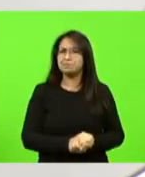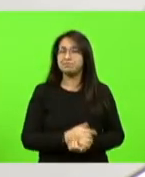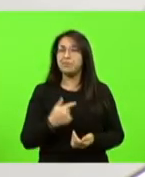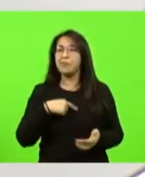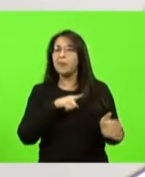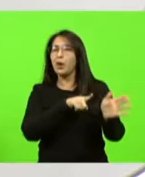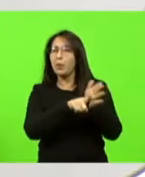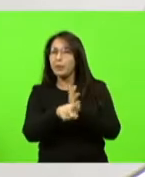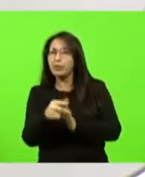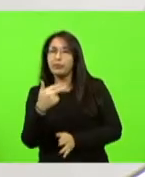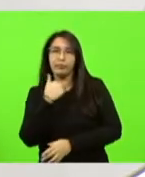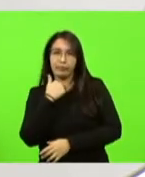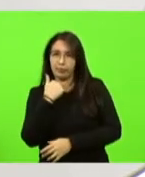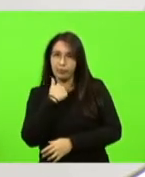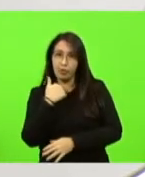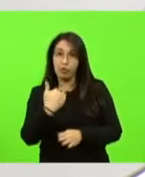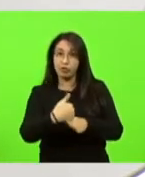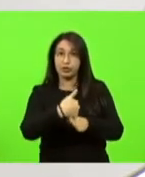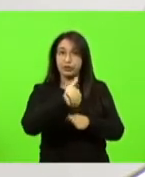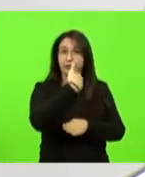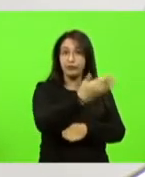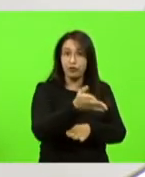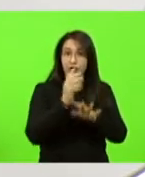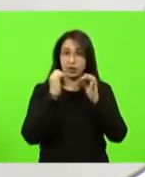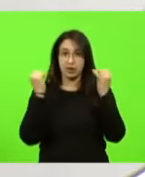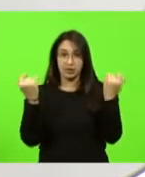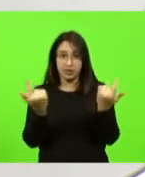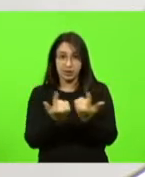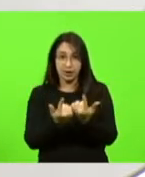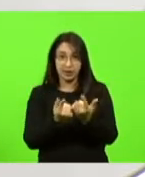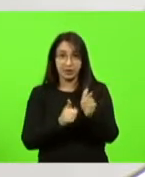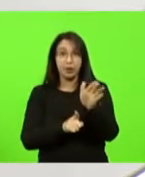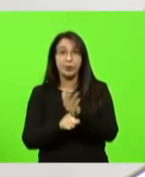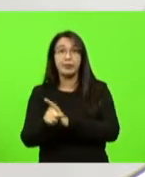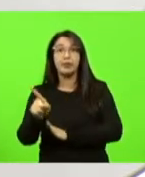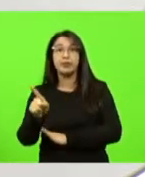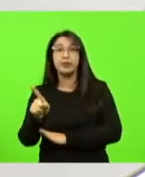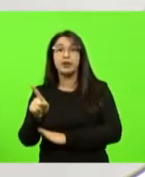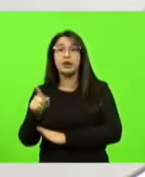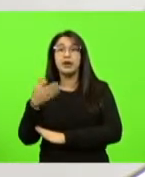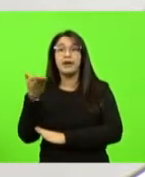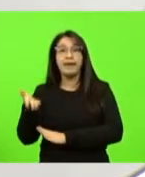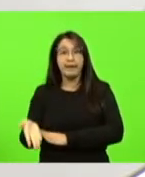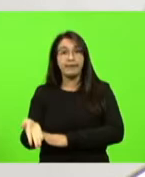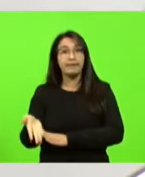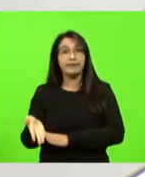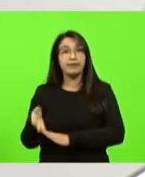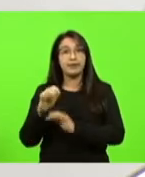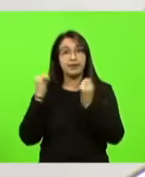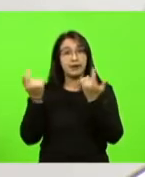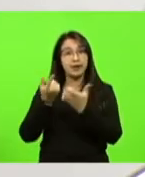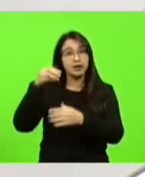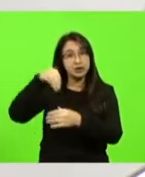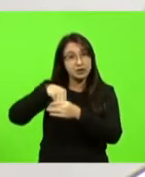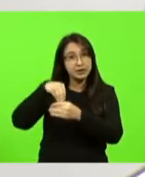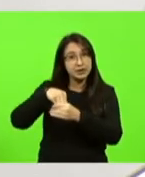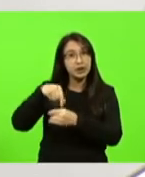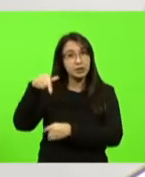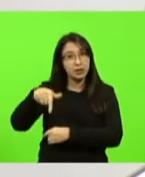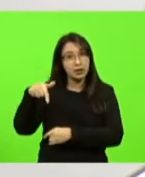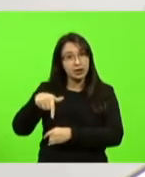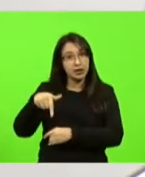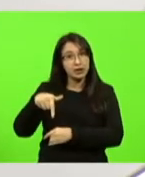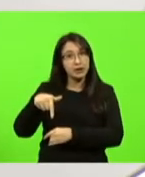consultar fora da Assembleia Legislativa, eu fui consultar a nossa consultoria aqui legislativa, da nossa casa, consultoria